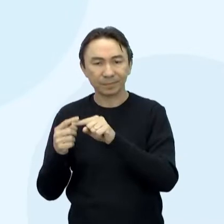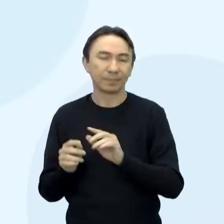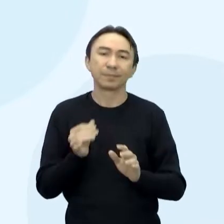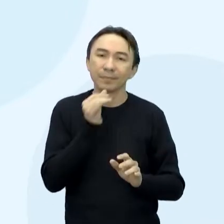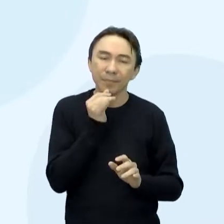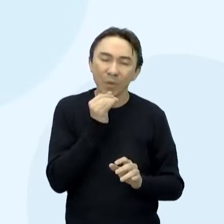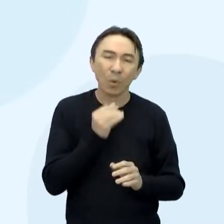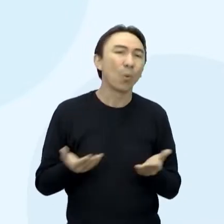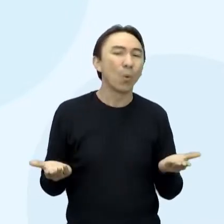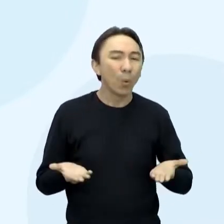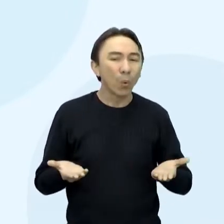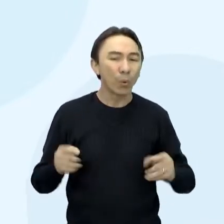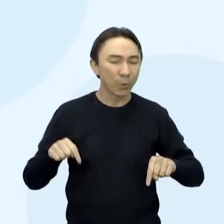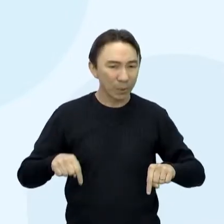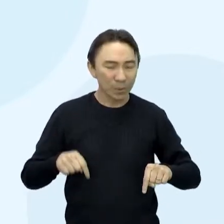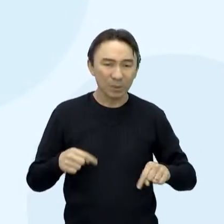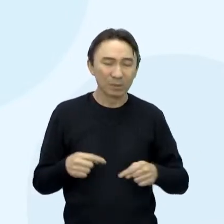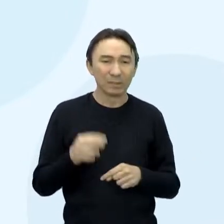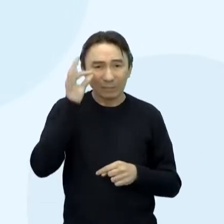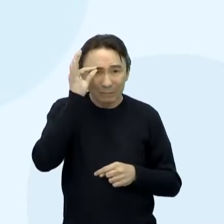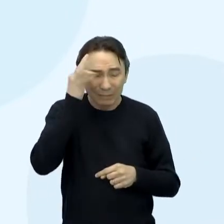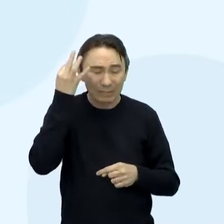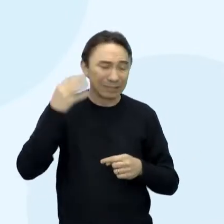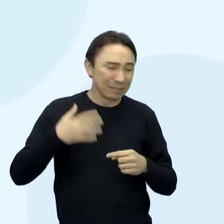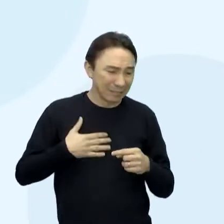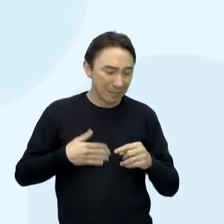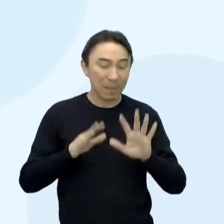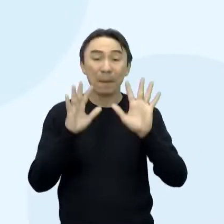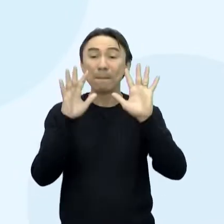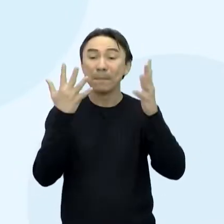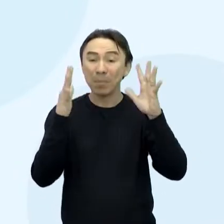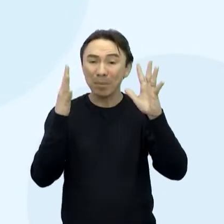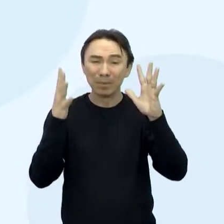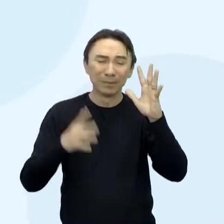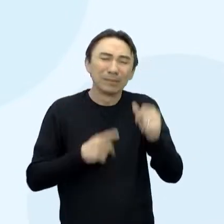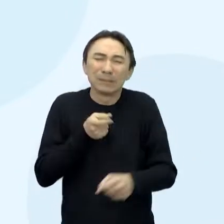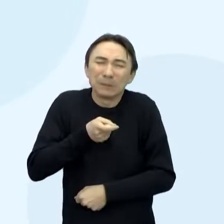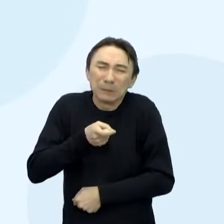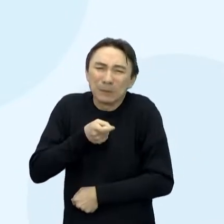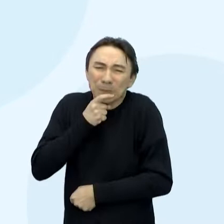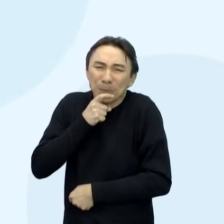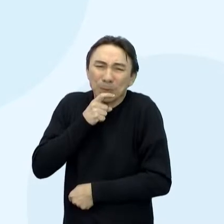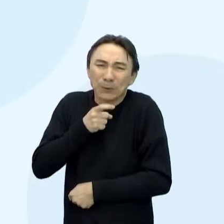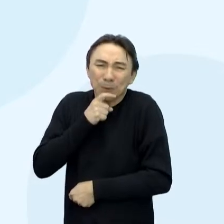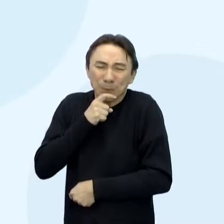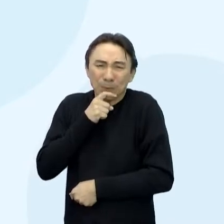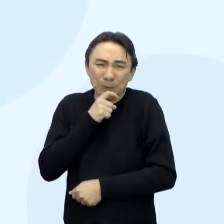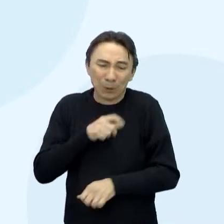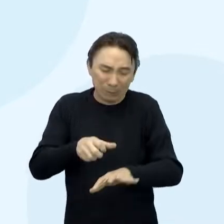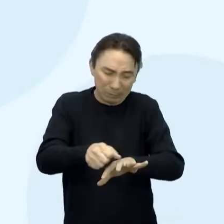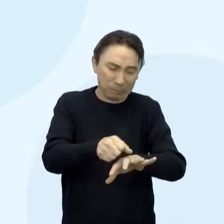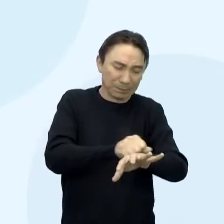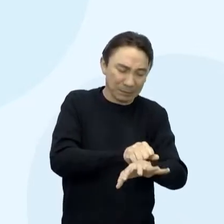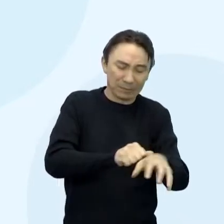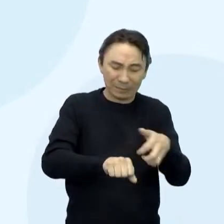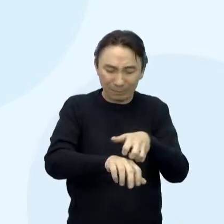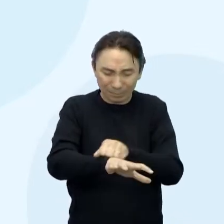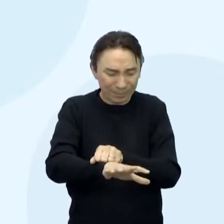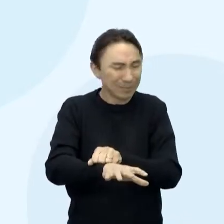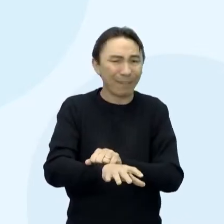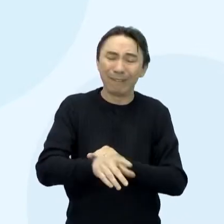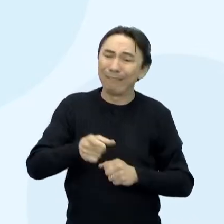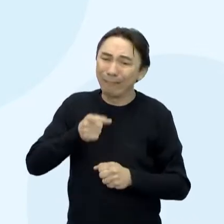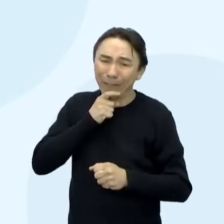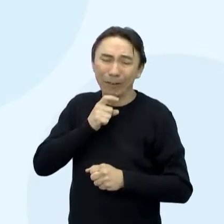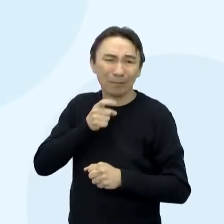nas minhas mãozinhas, porque eu venho de moto. E a luva que eu estou usando, ela não está segurando o frio que está fazendo logo pela